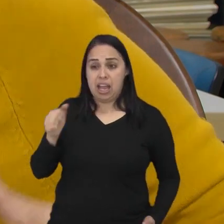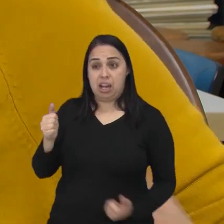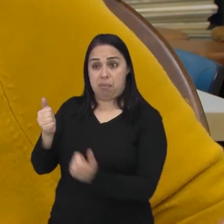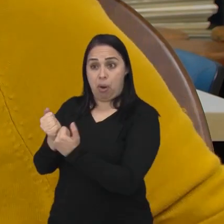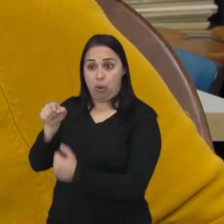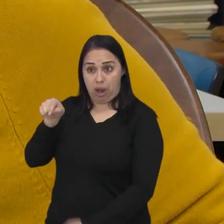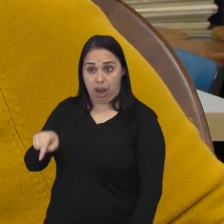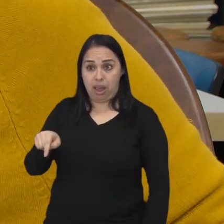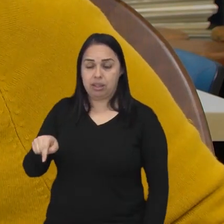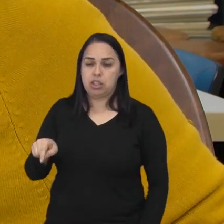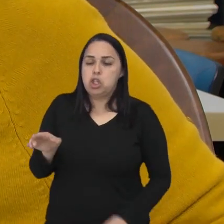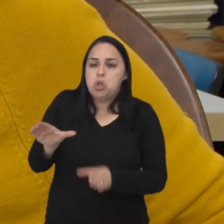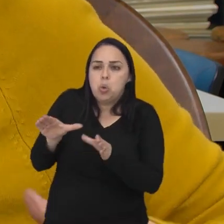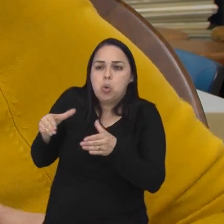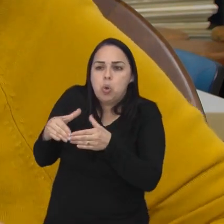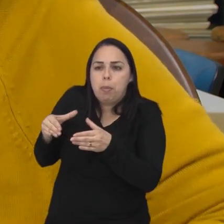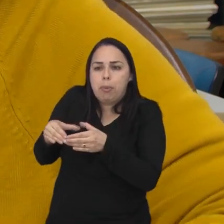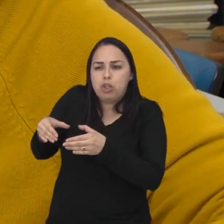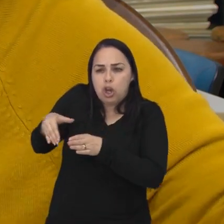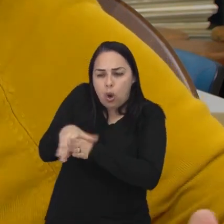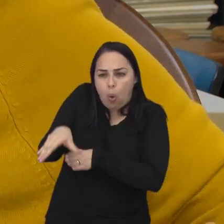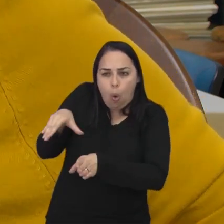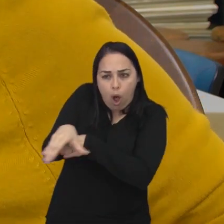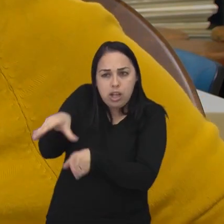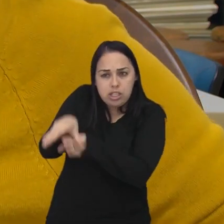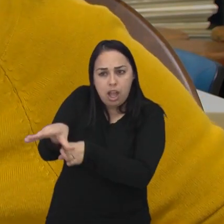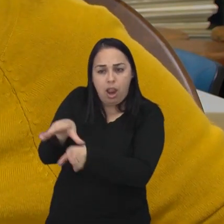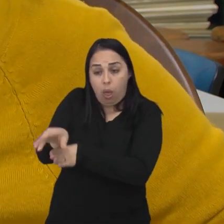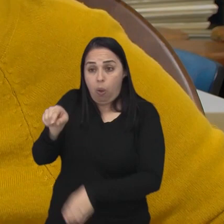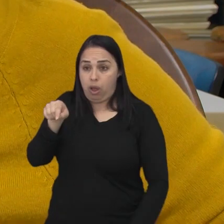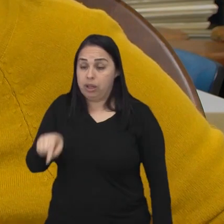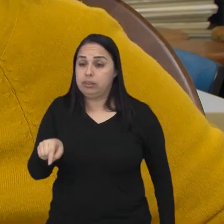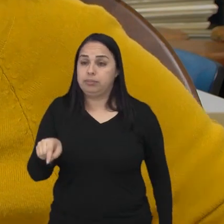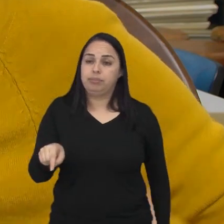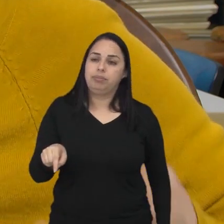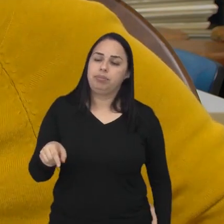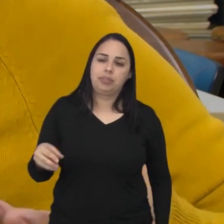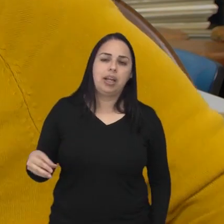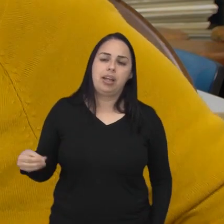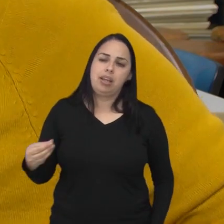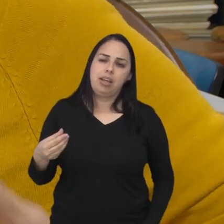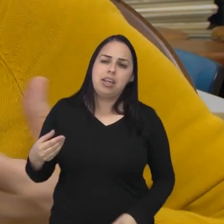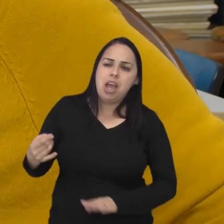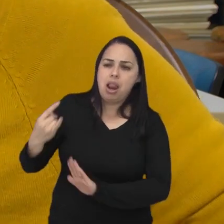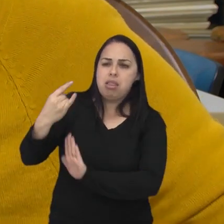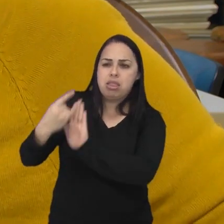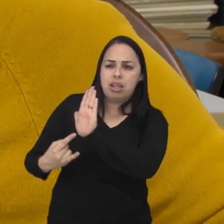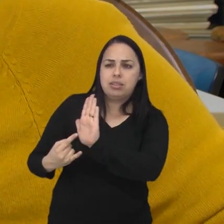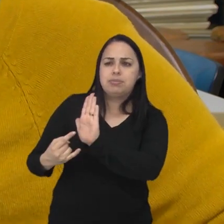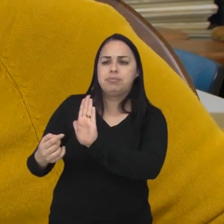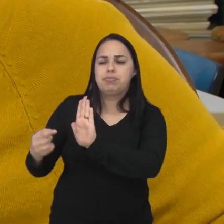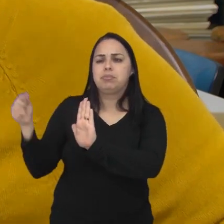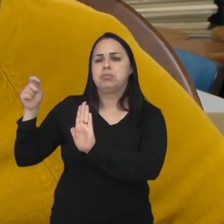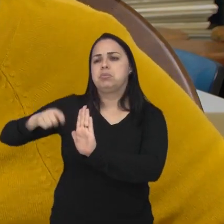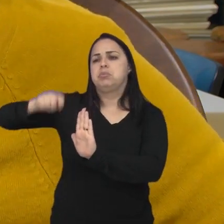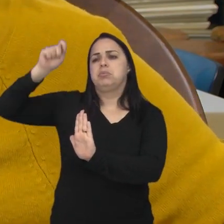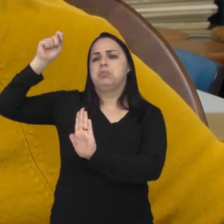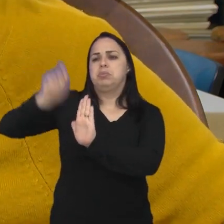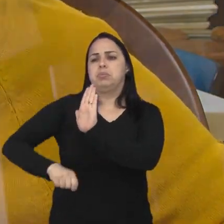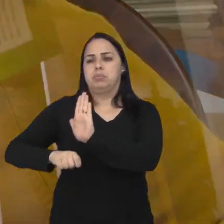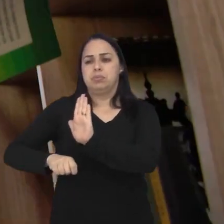bastante, e o conselho, reuniram o conselho, né, e fizeram, e